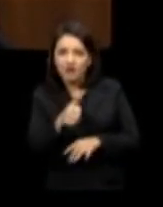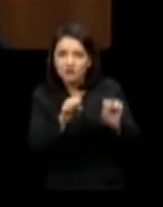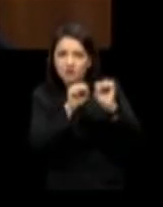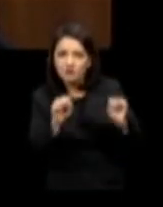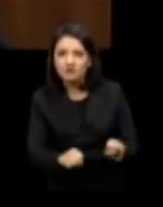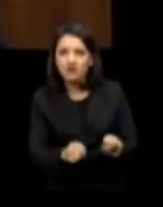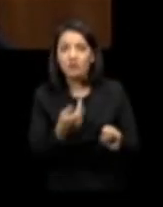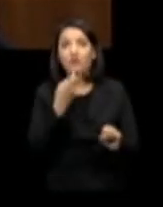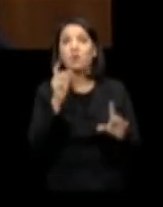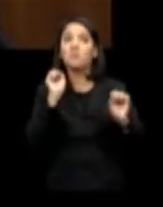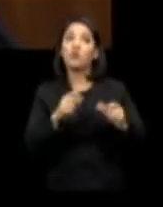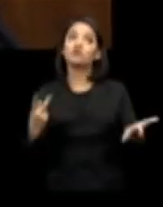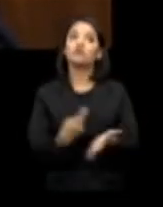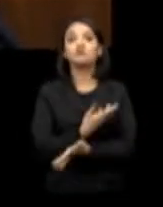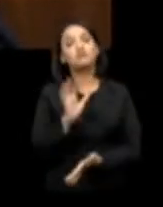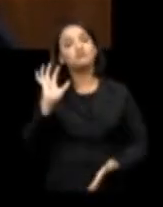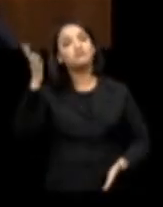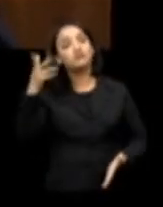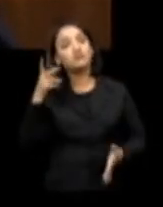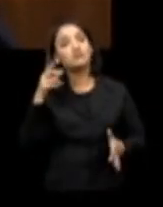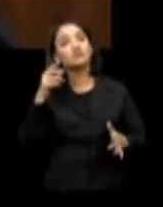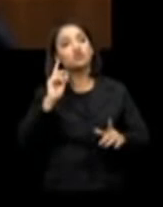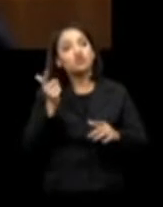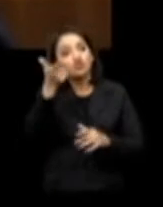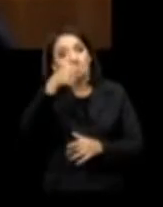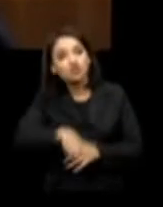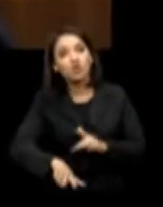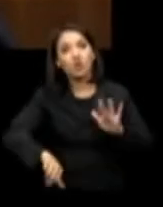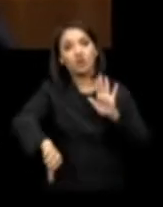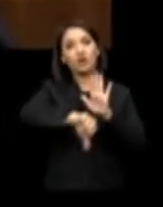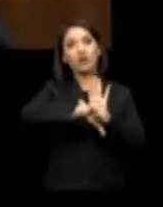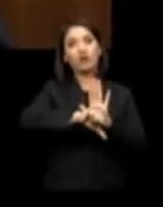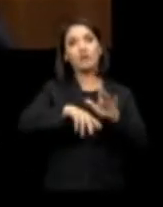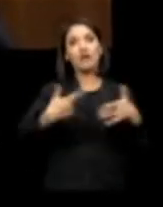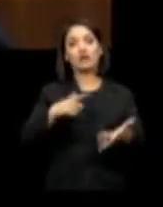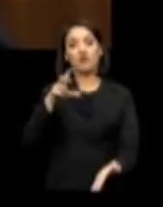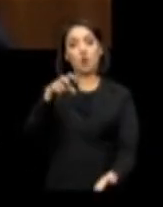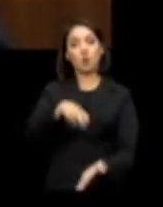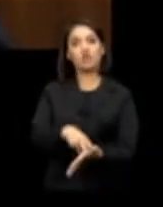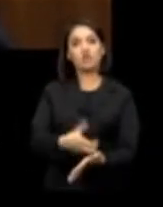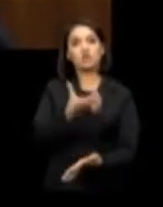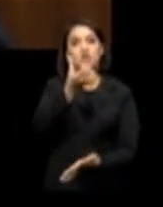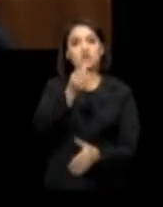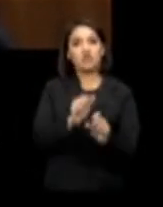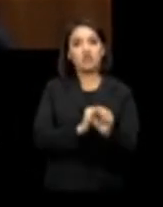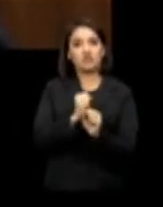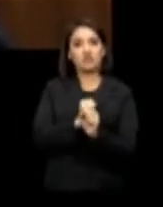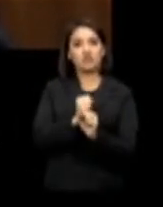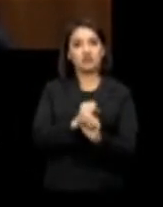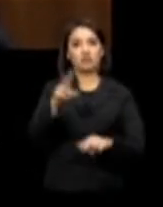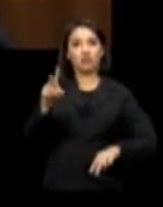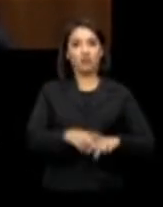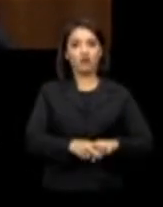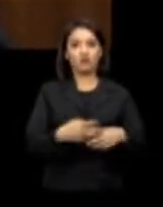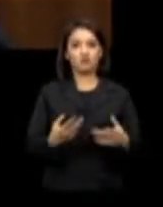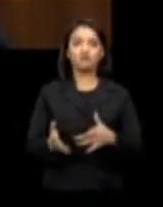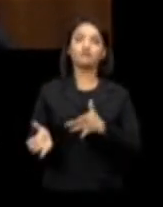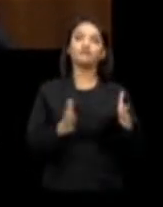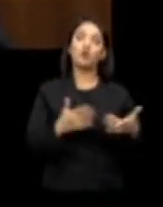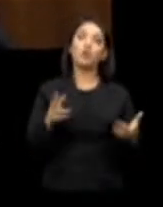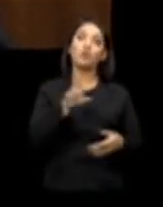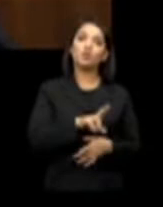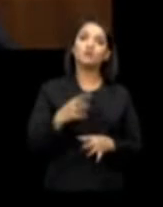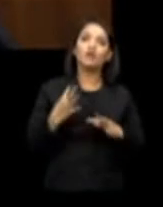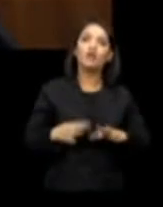condenado, assim, a uma sentença de 6 anos. O uso da inteligência artificial tem avançado nos tempos atuais